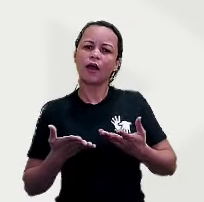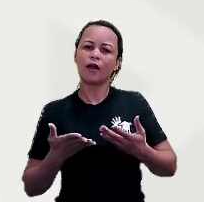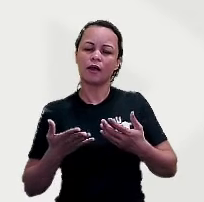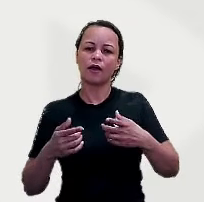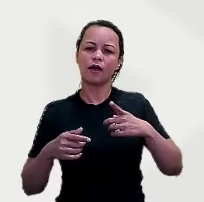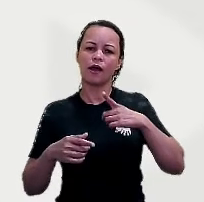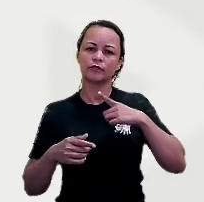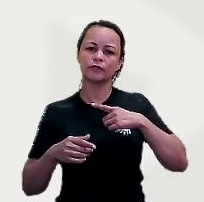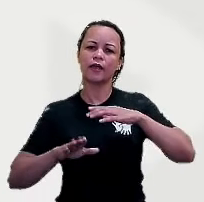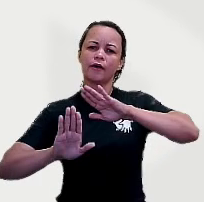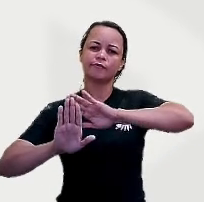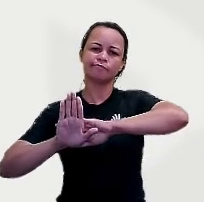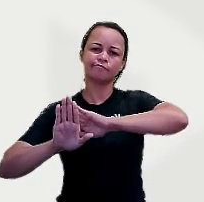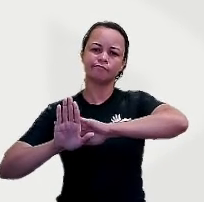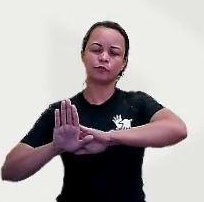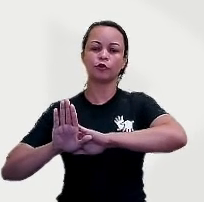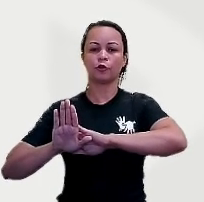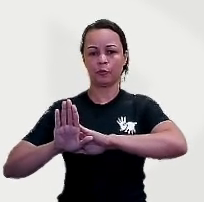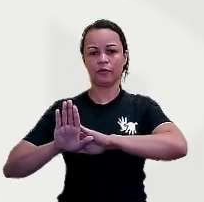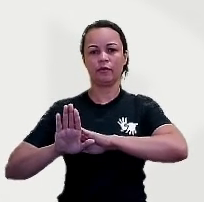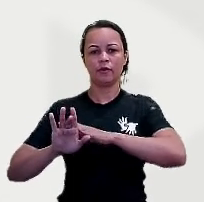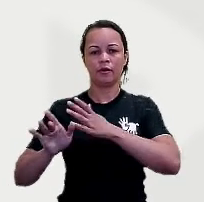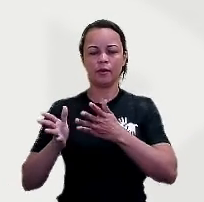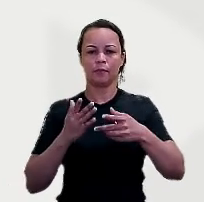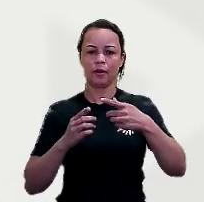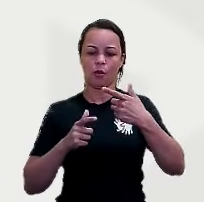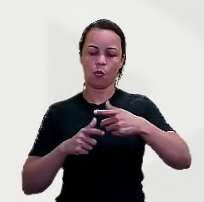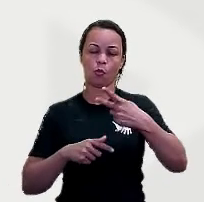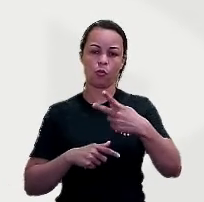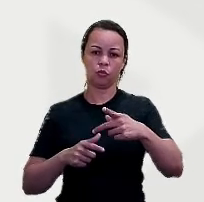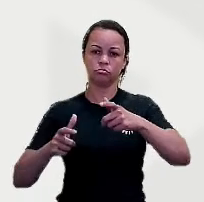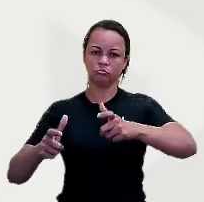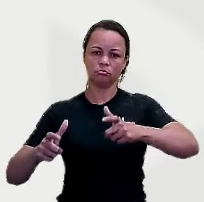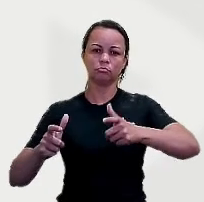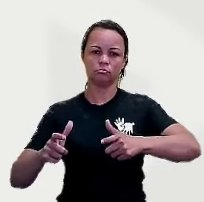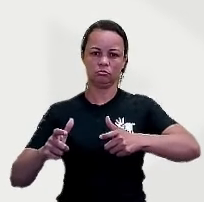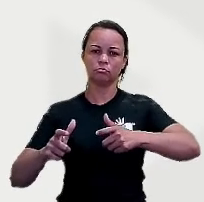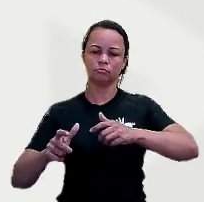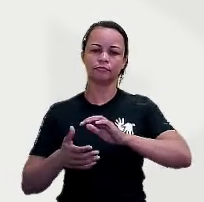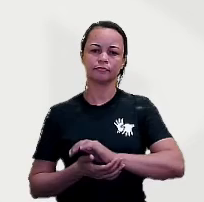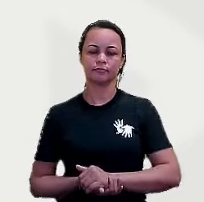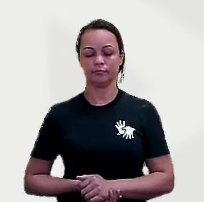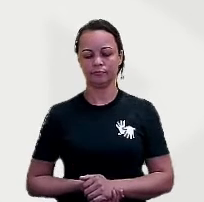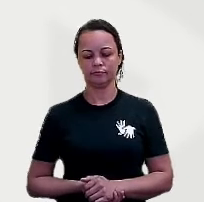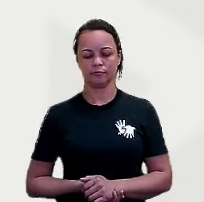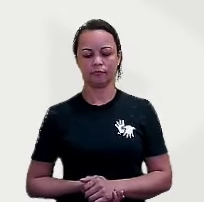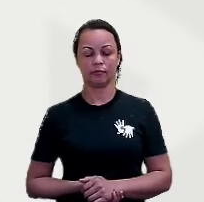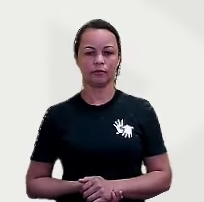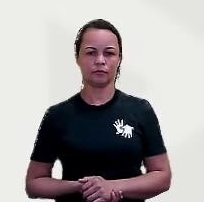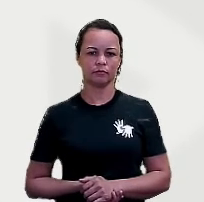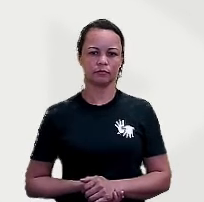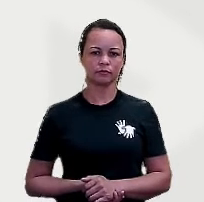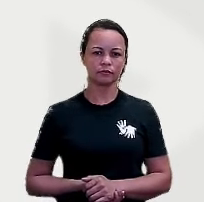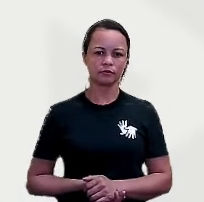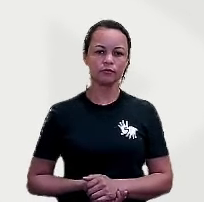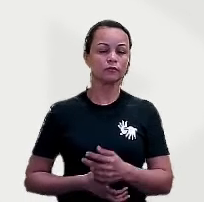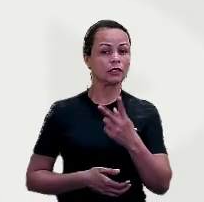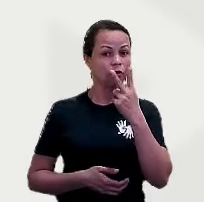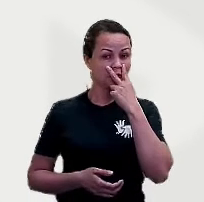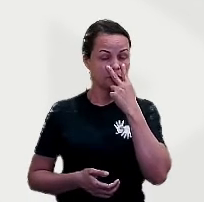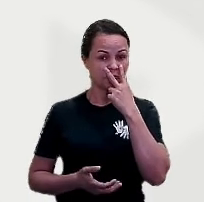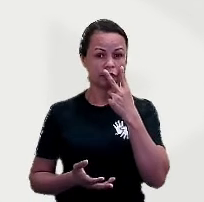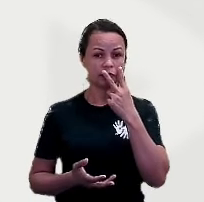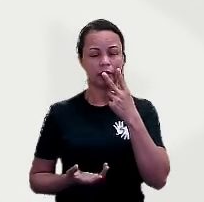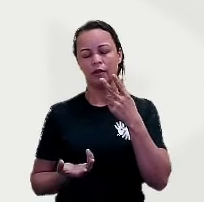autonomia para aquela localidade. Então, vila é um